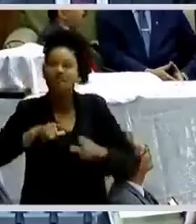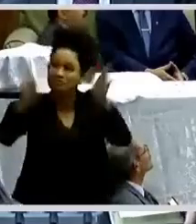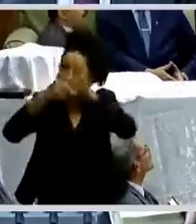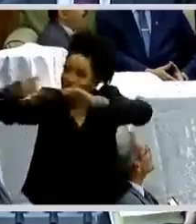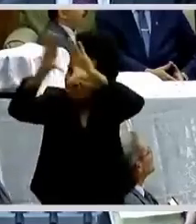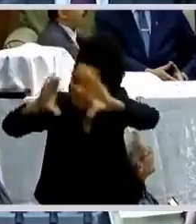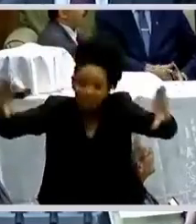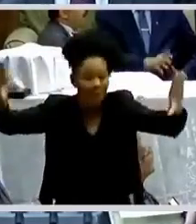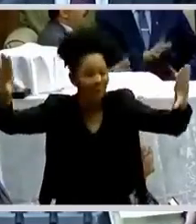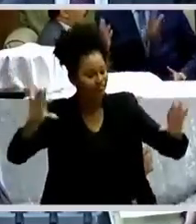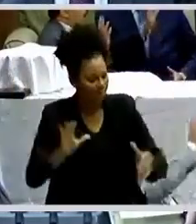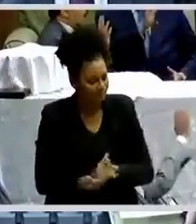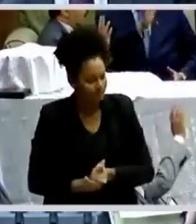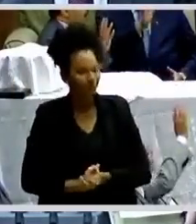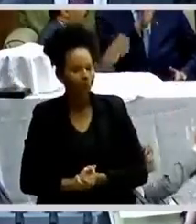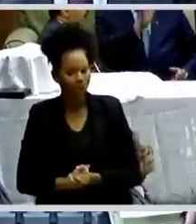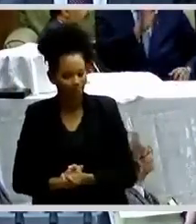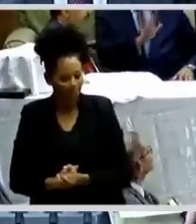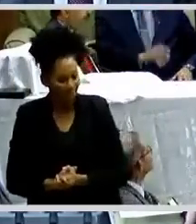um céu.